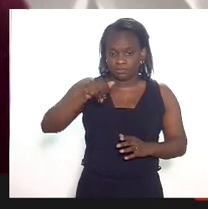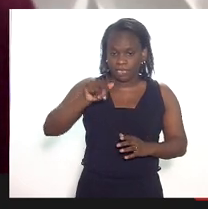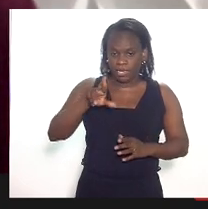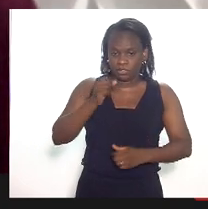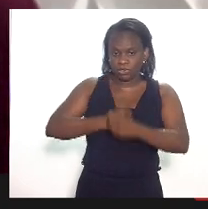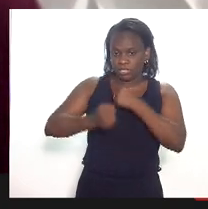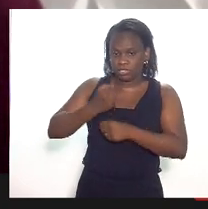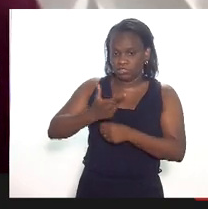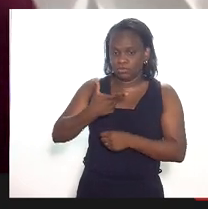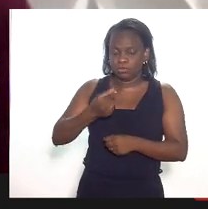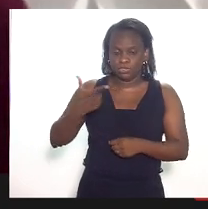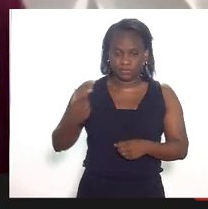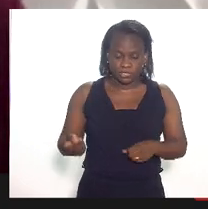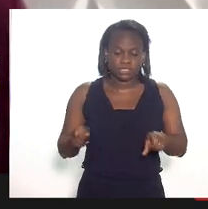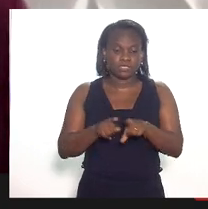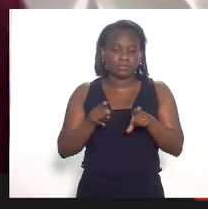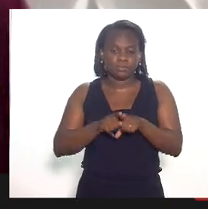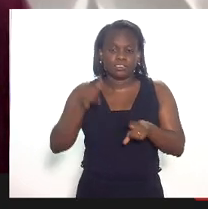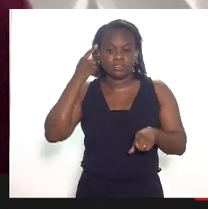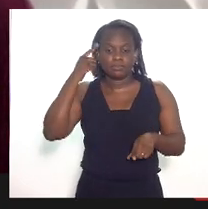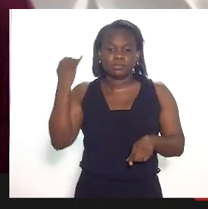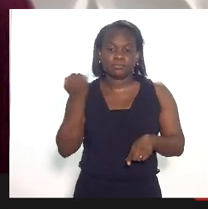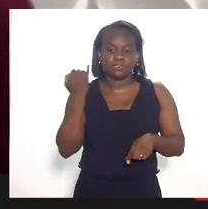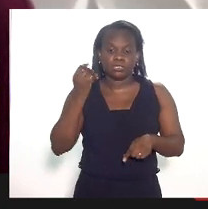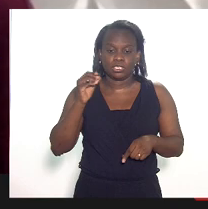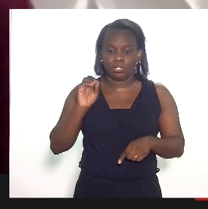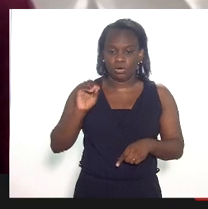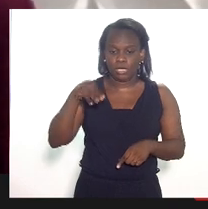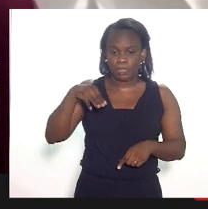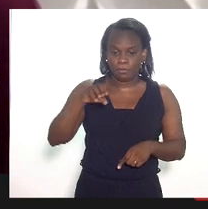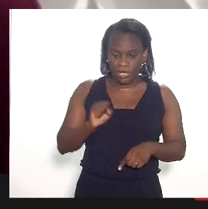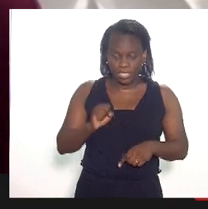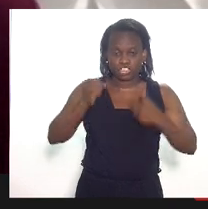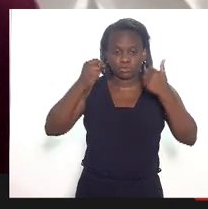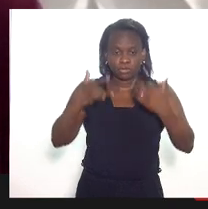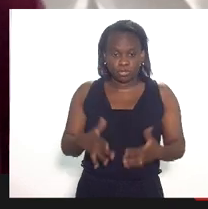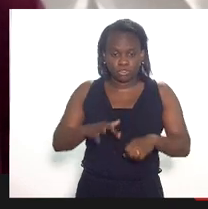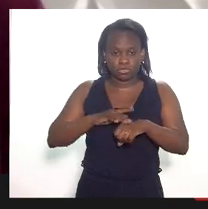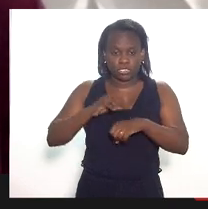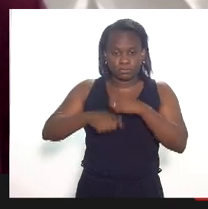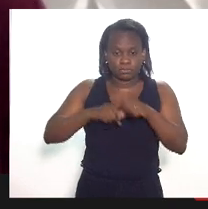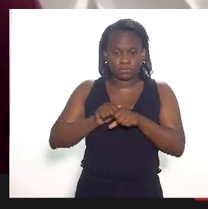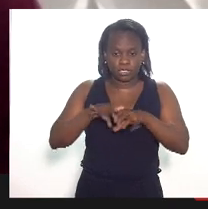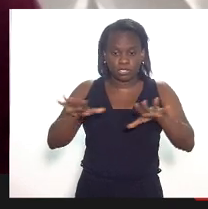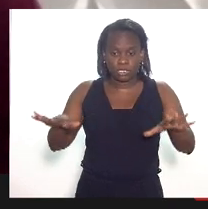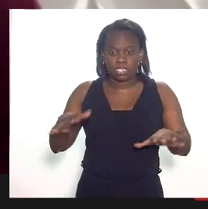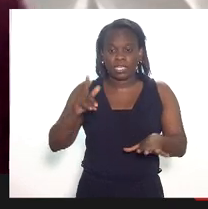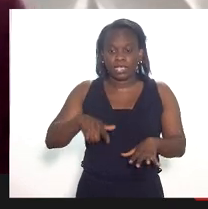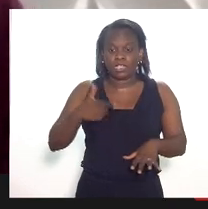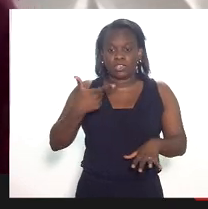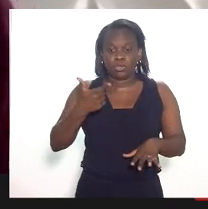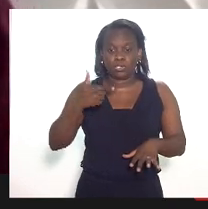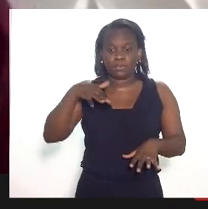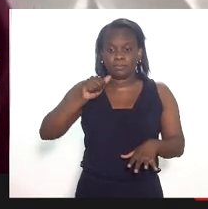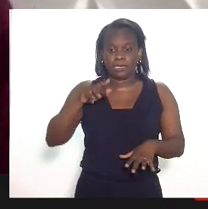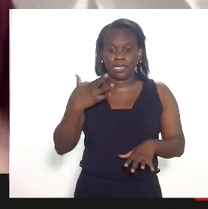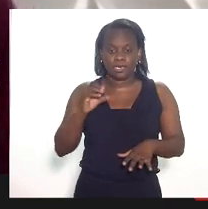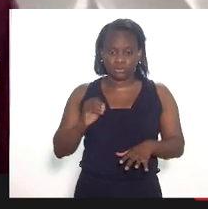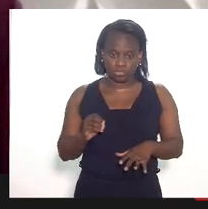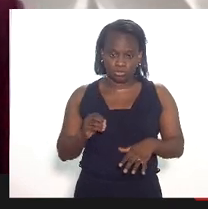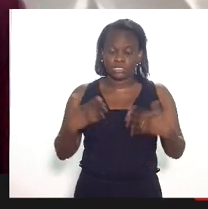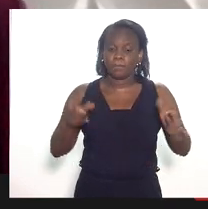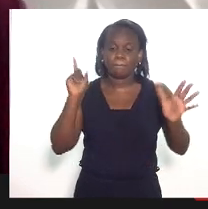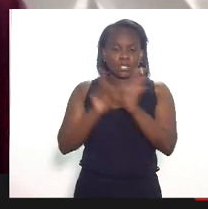de 2020 e é bom que se diga que a Organização Mundial de Saúde estabeleceu a pandemia em 12 de março. A nossa pergunta é